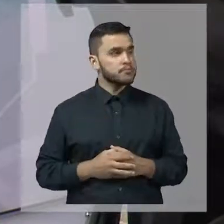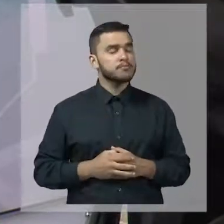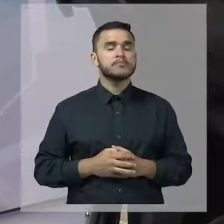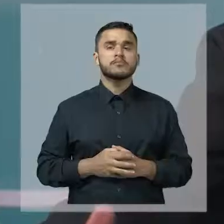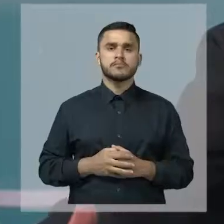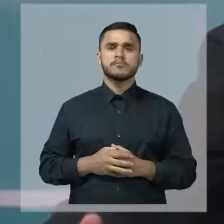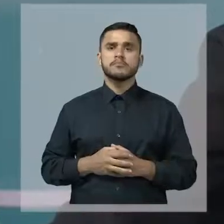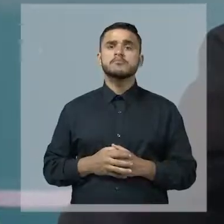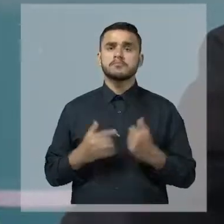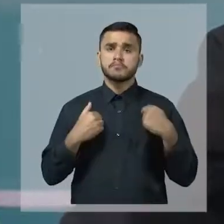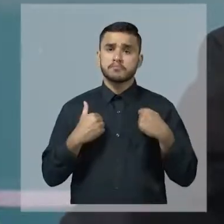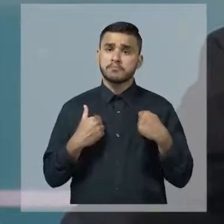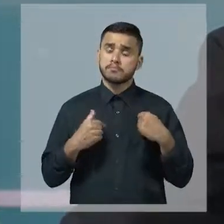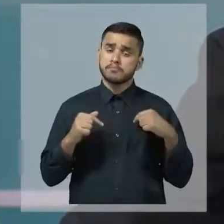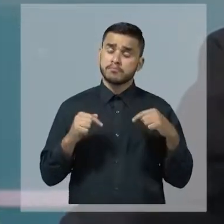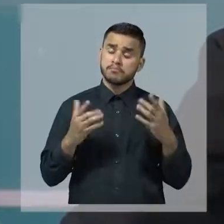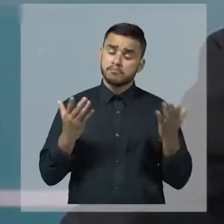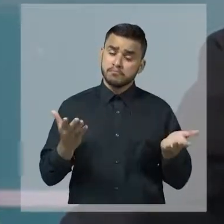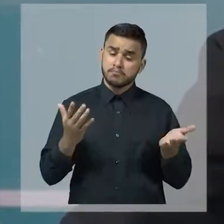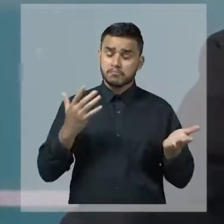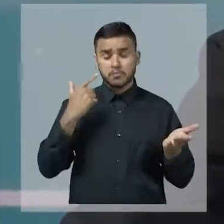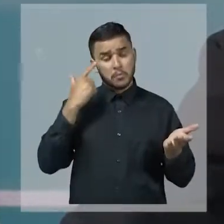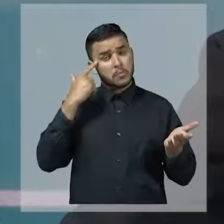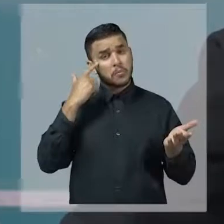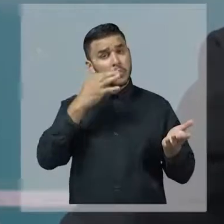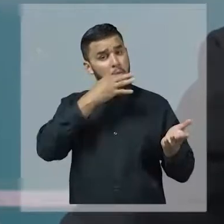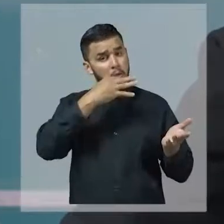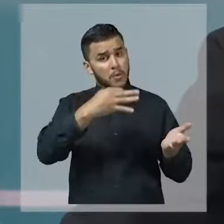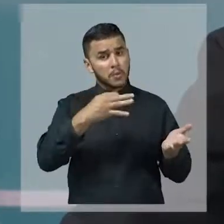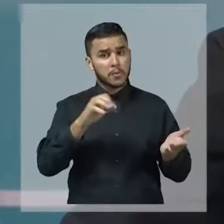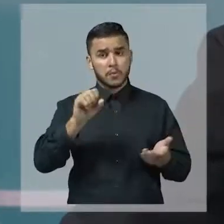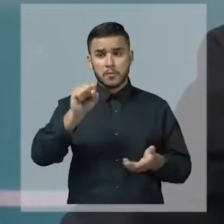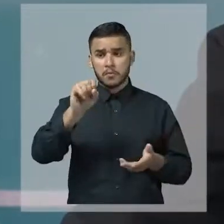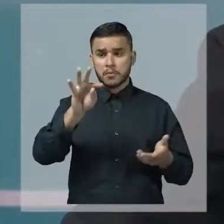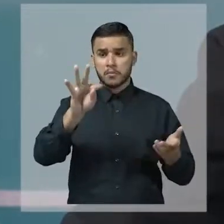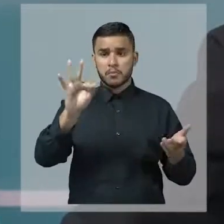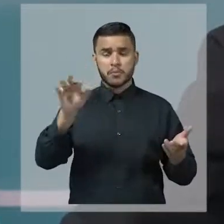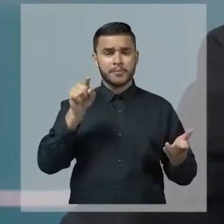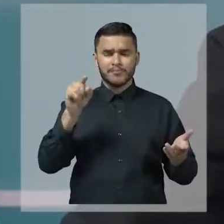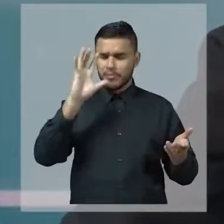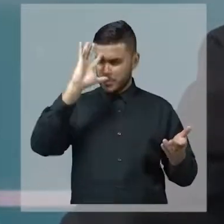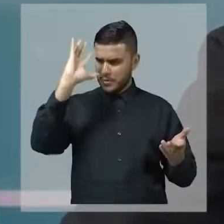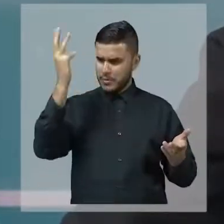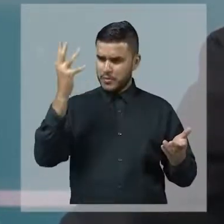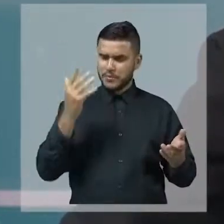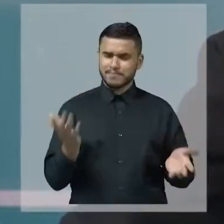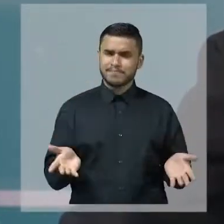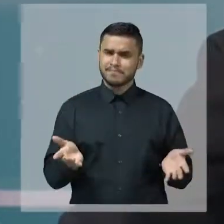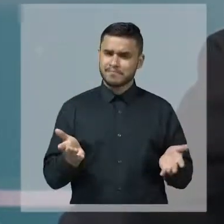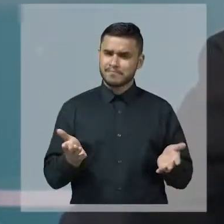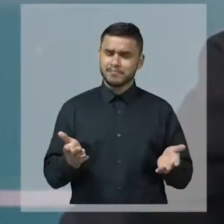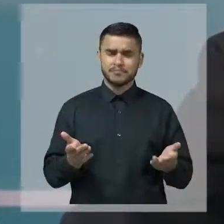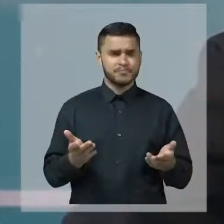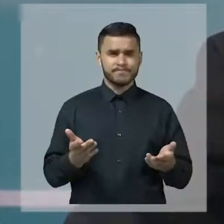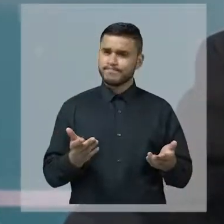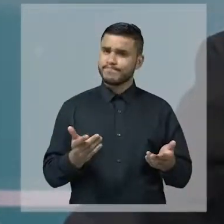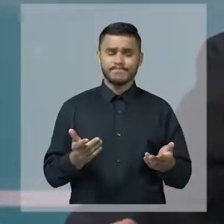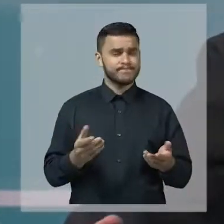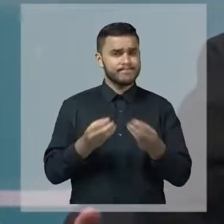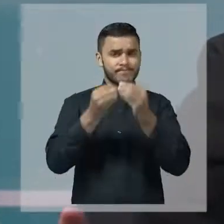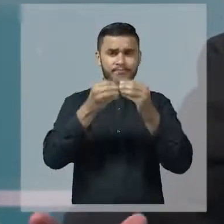considerei particularmente essa decisão do Supremo trágica, porque não há